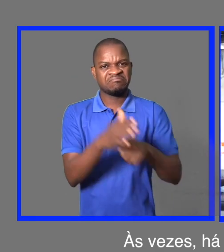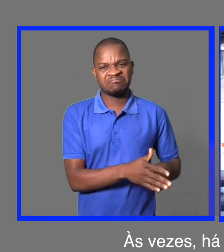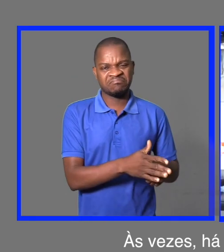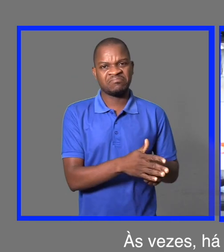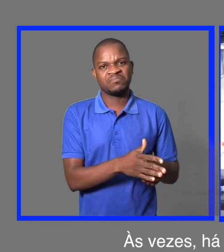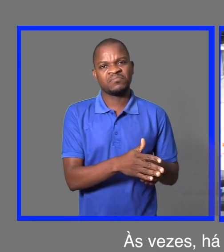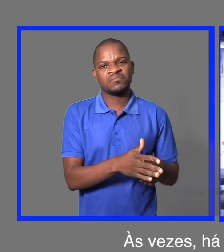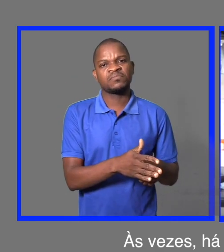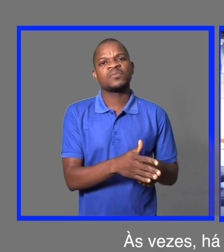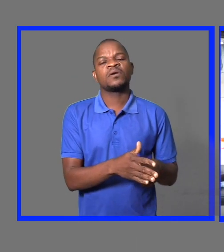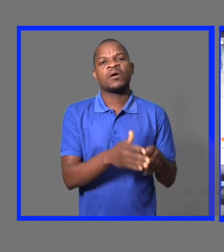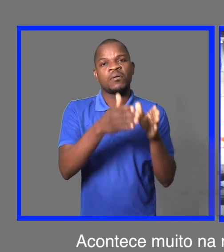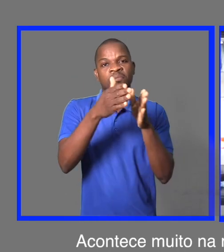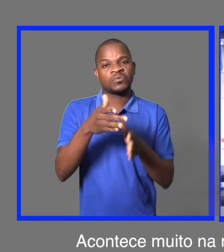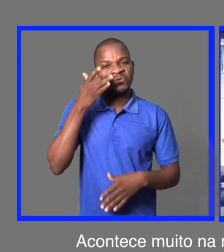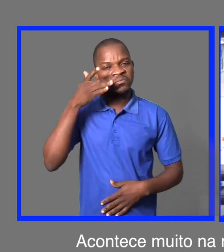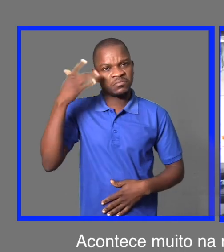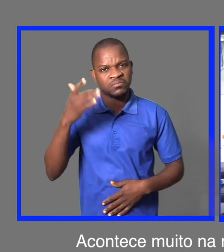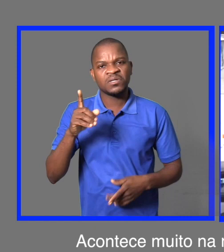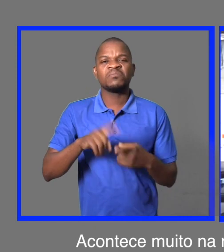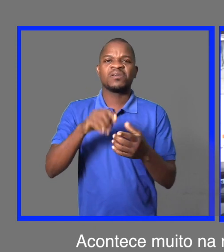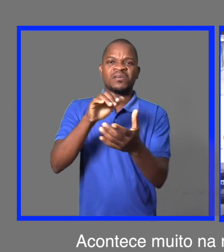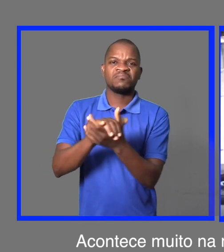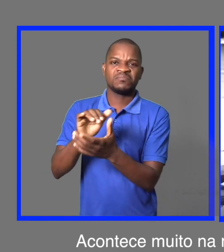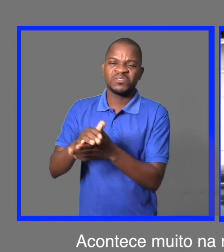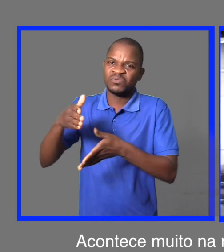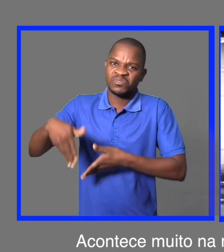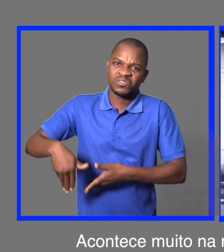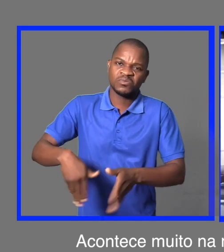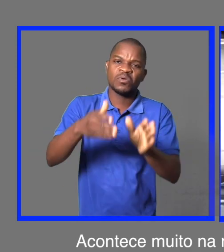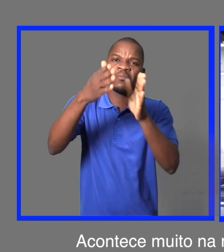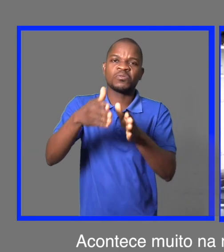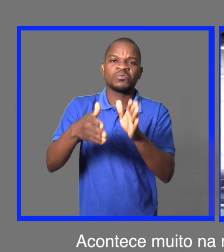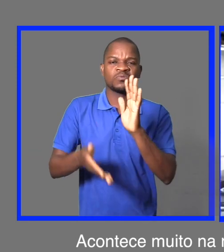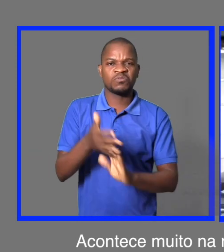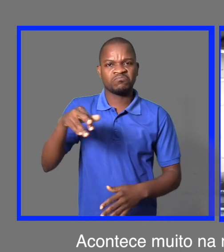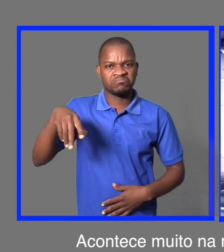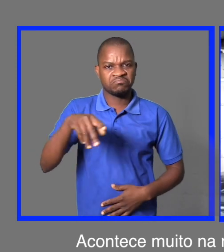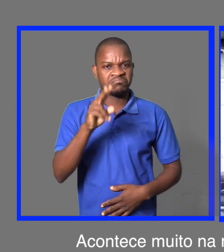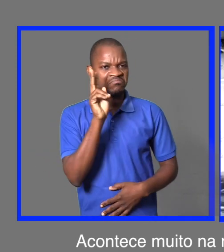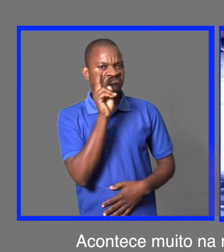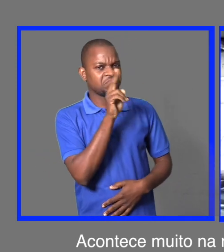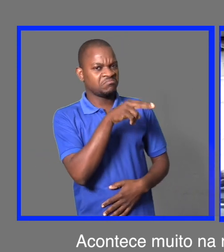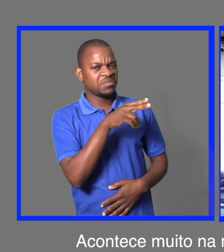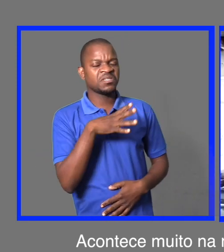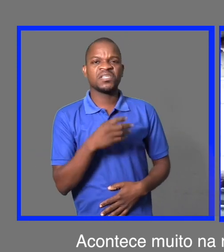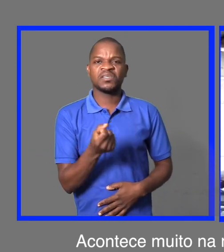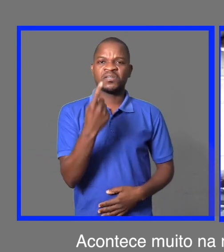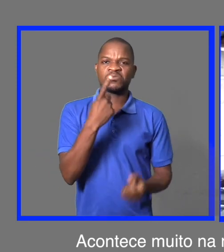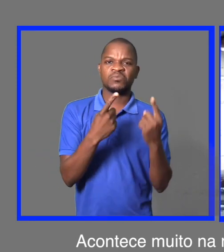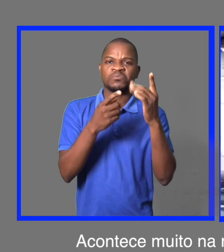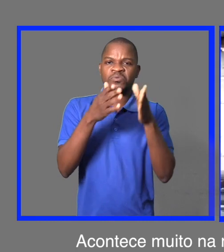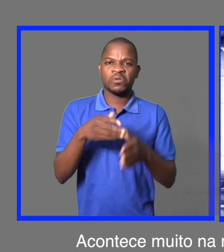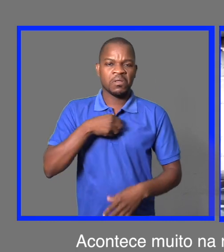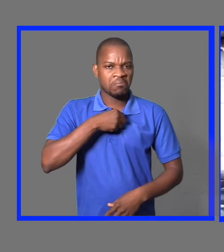tem preconceito com ela mesmo. Amigos, às vezes, na rua, as pessoas quando passam, essa